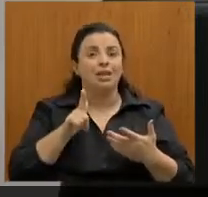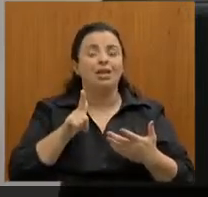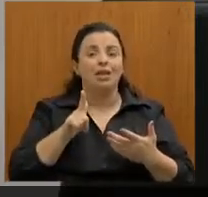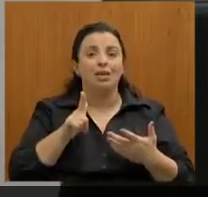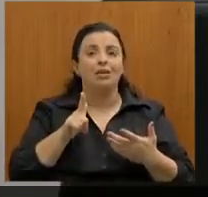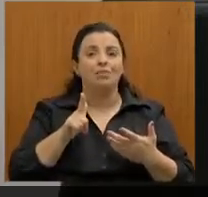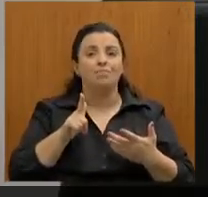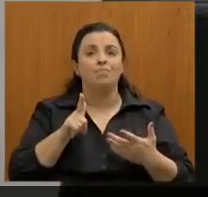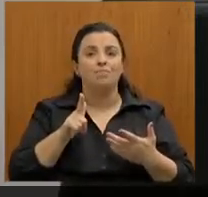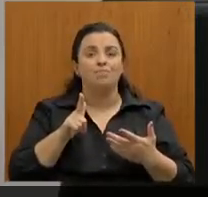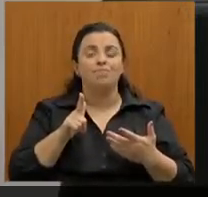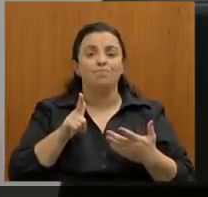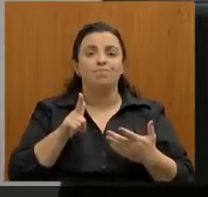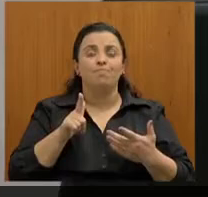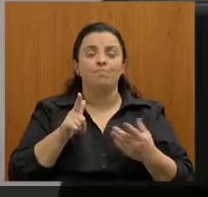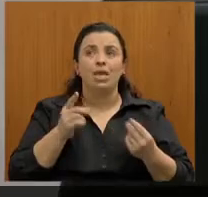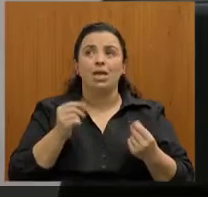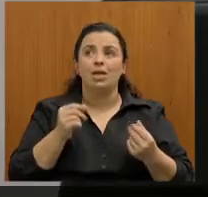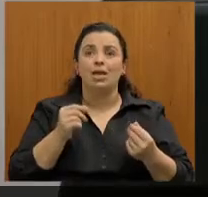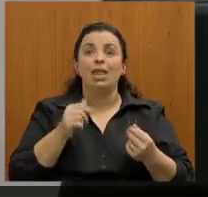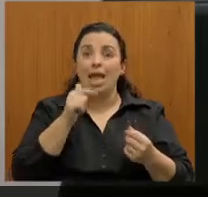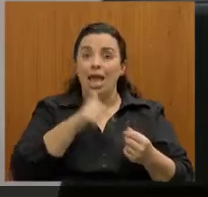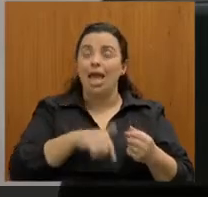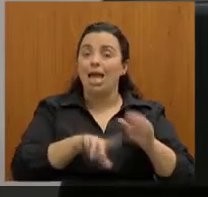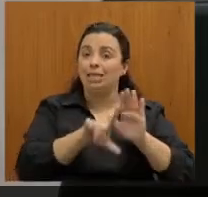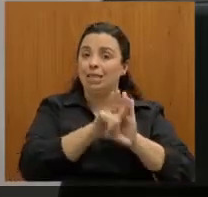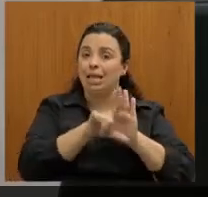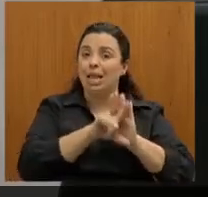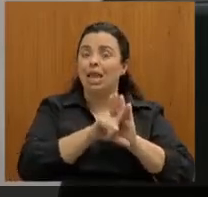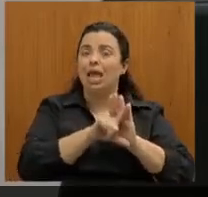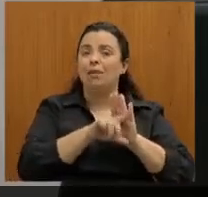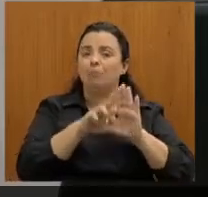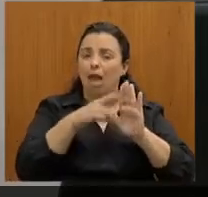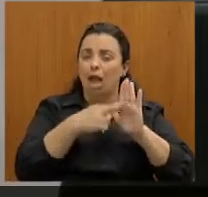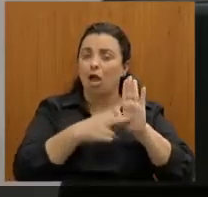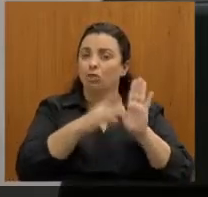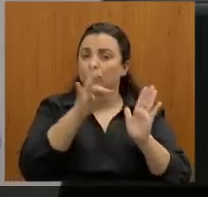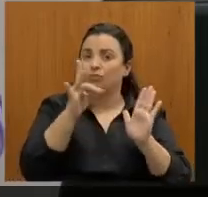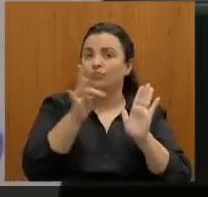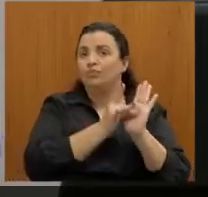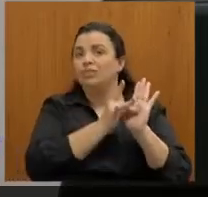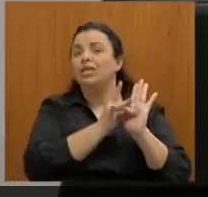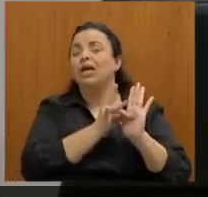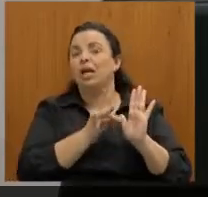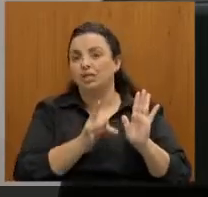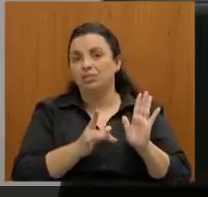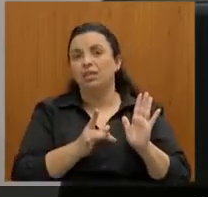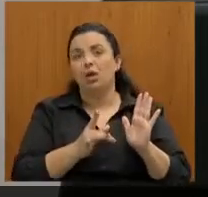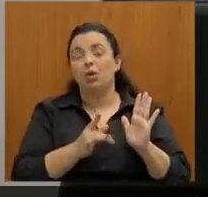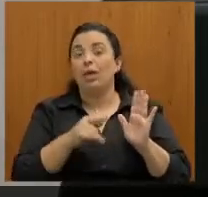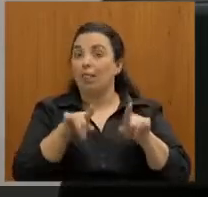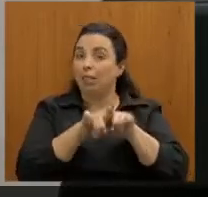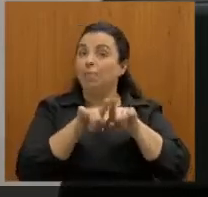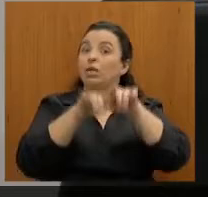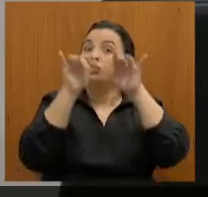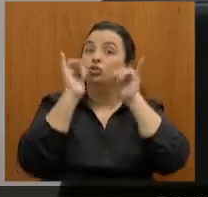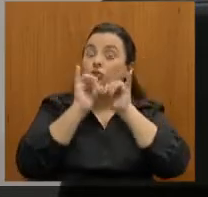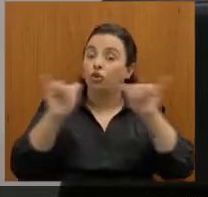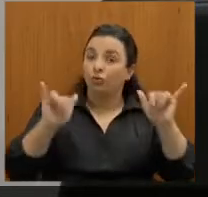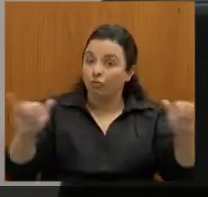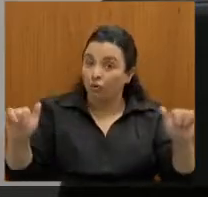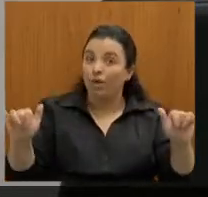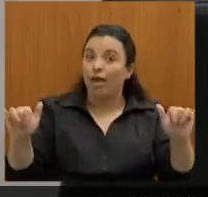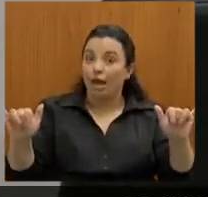né da regulamentação e do conhecimento a gente inclusive precisa divulgar para que as